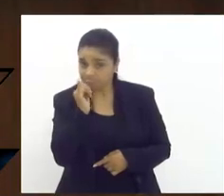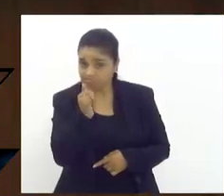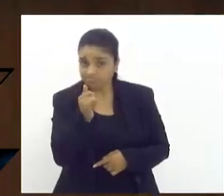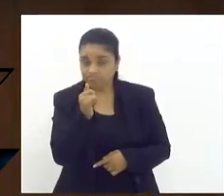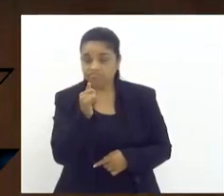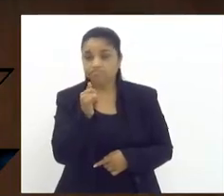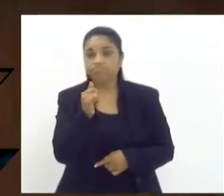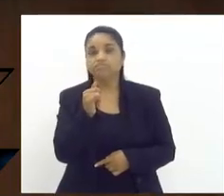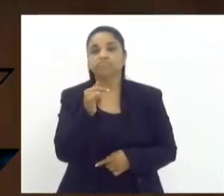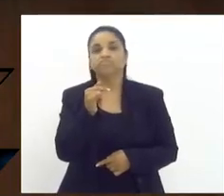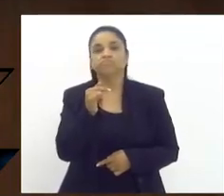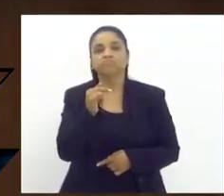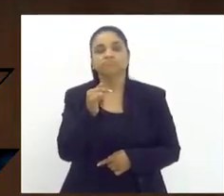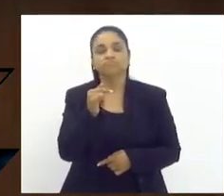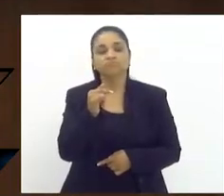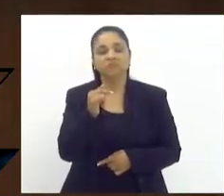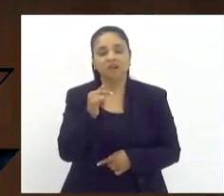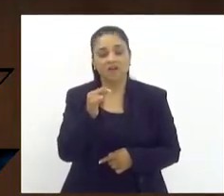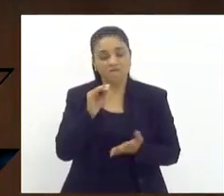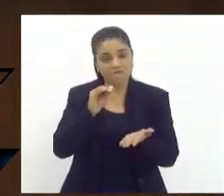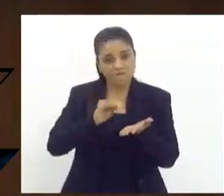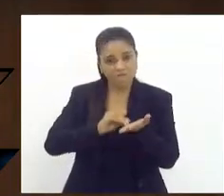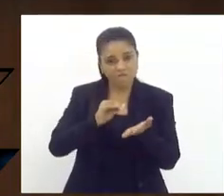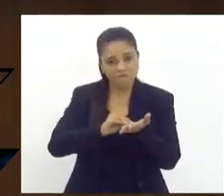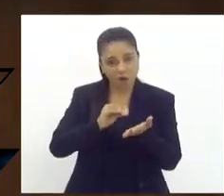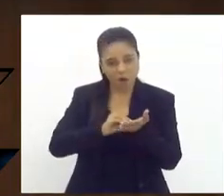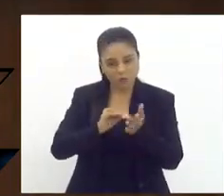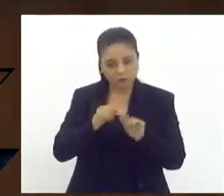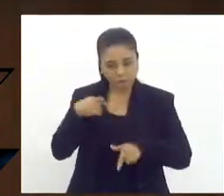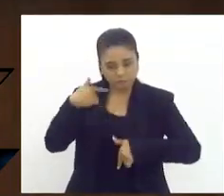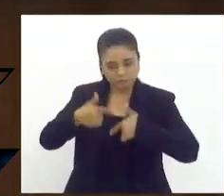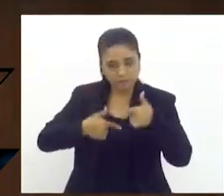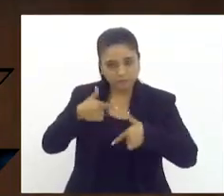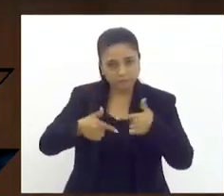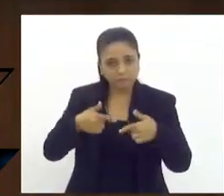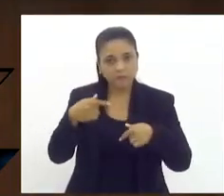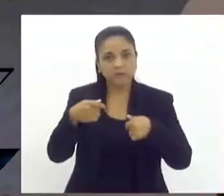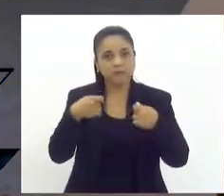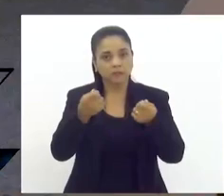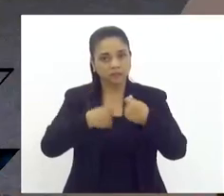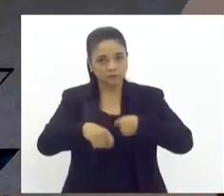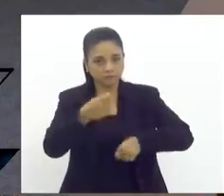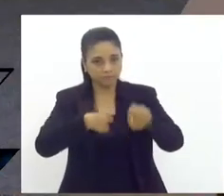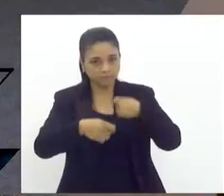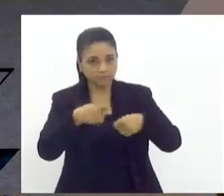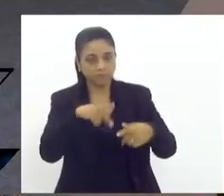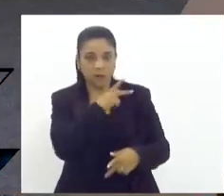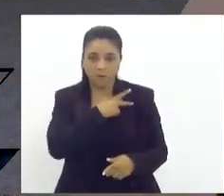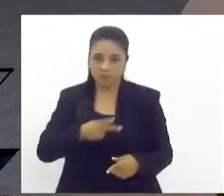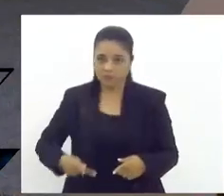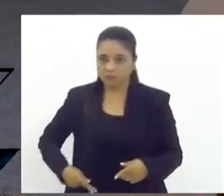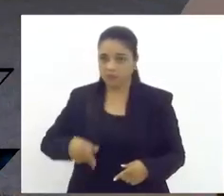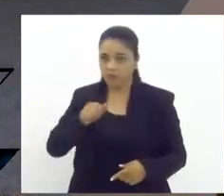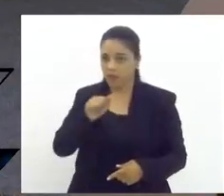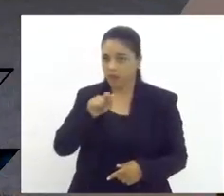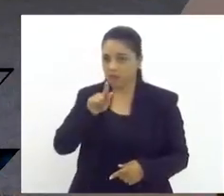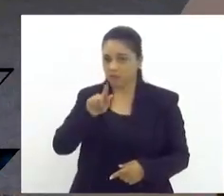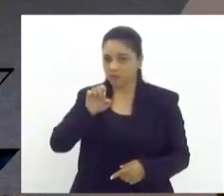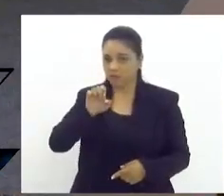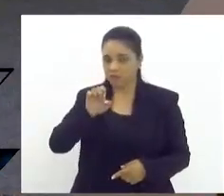apatia da incompetência que hoje reina a presidência atual da agetransp